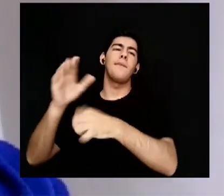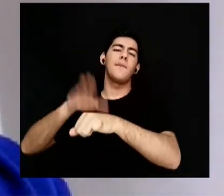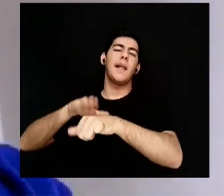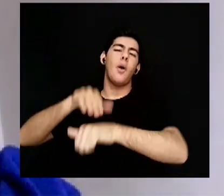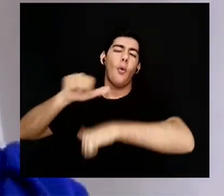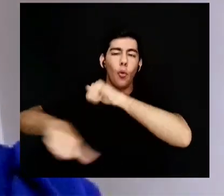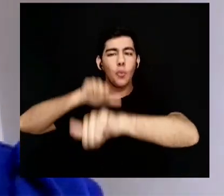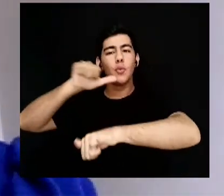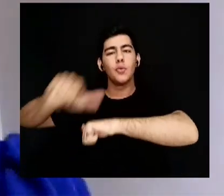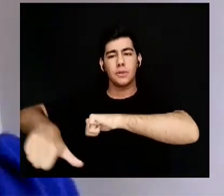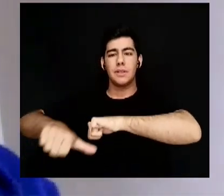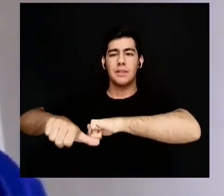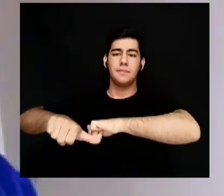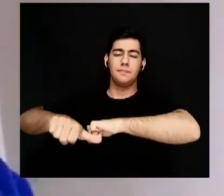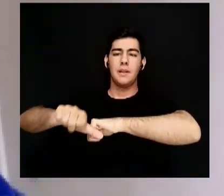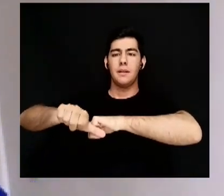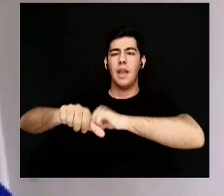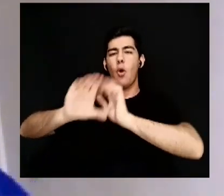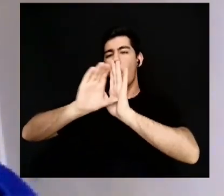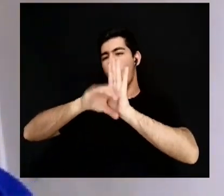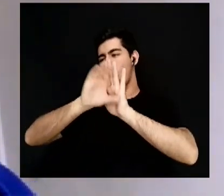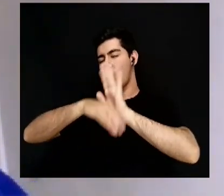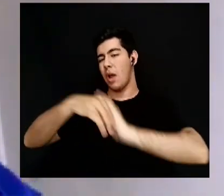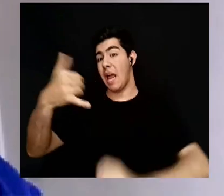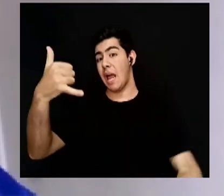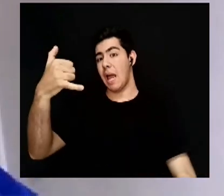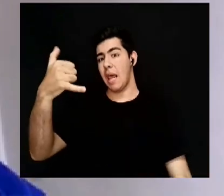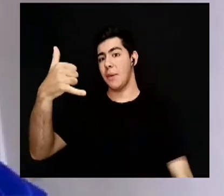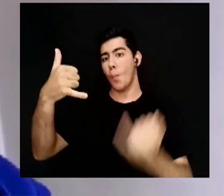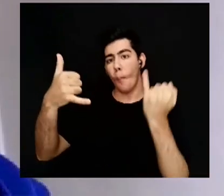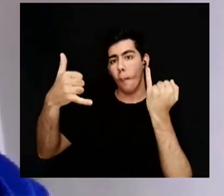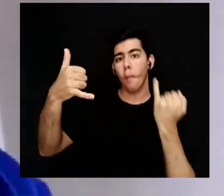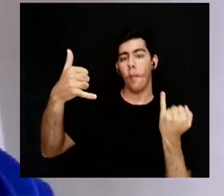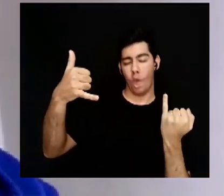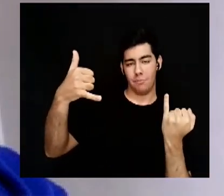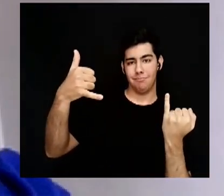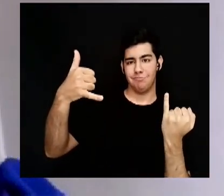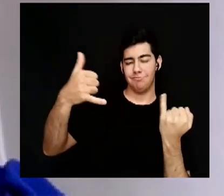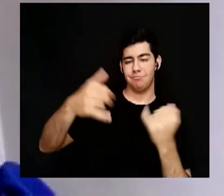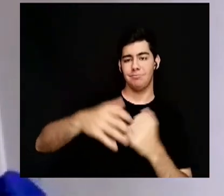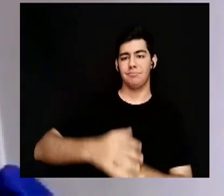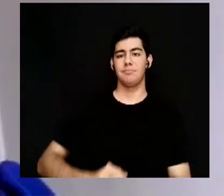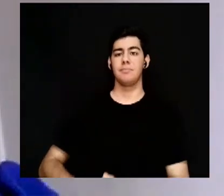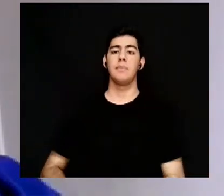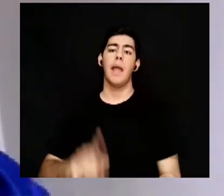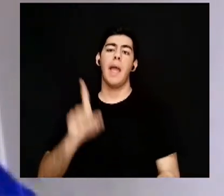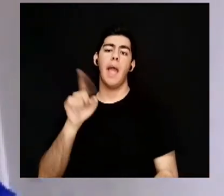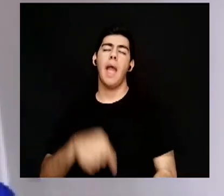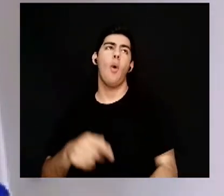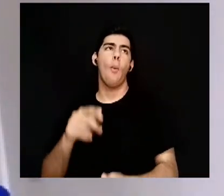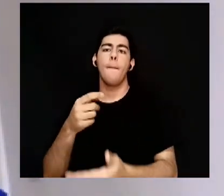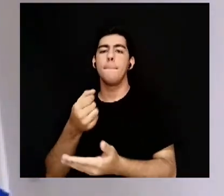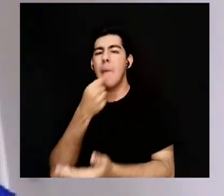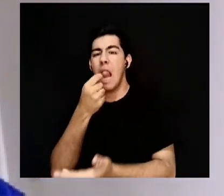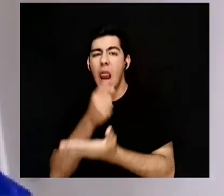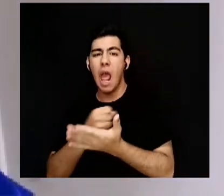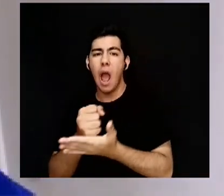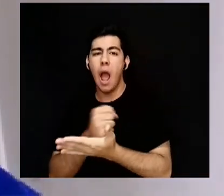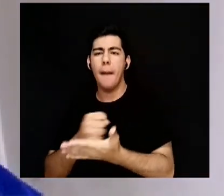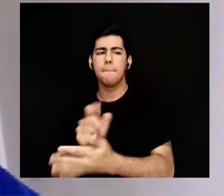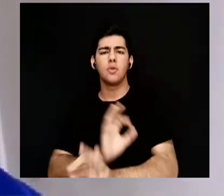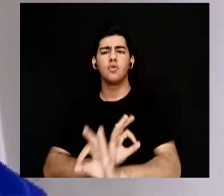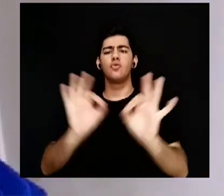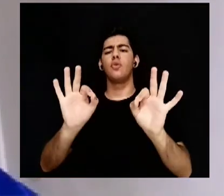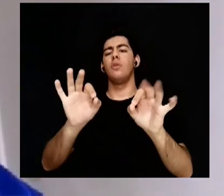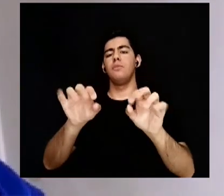né, canetas emagrecedoras, está simplificando um medicamento tão bom para diabetes, principalmente, são os melhores medicamentos